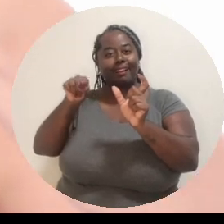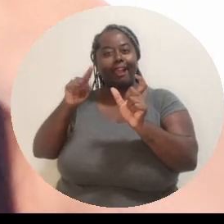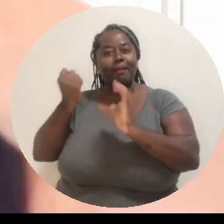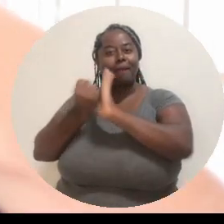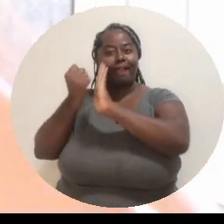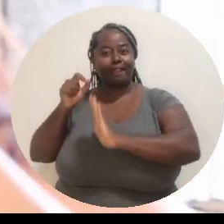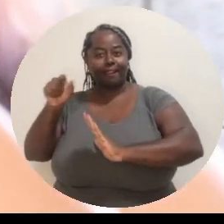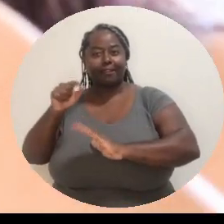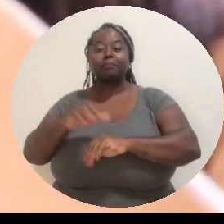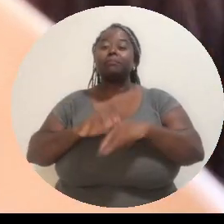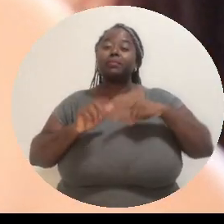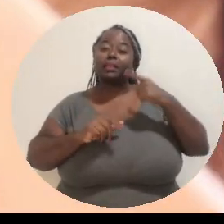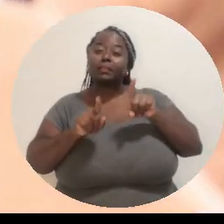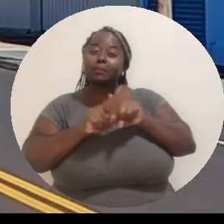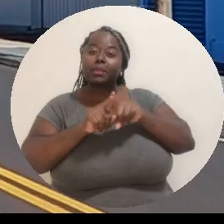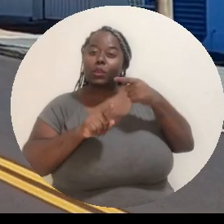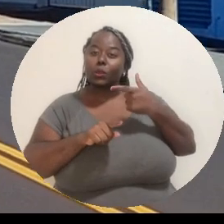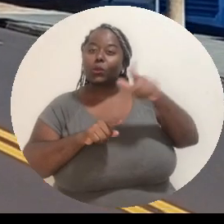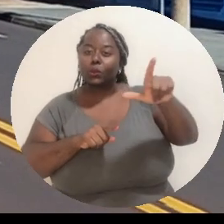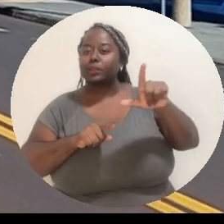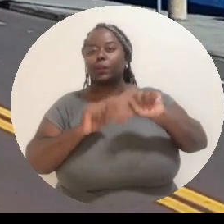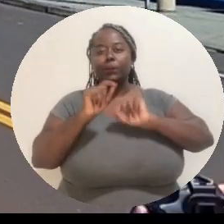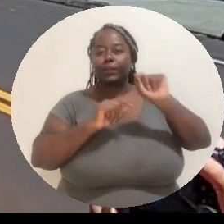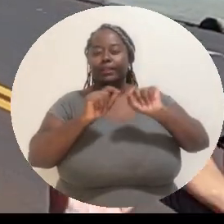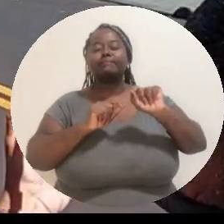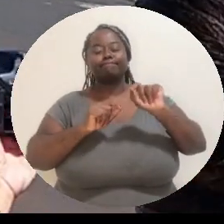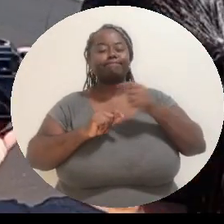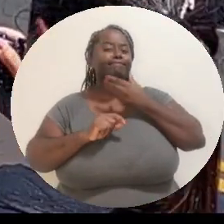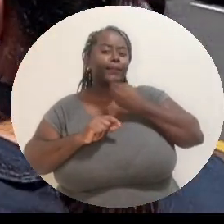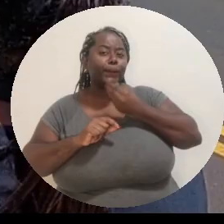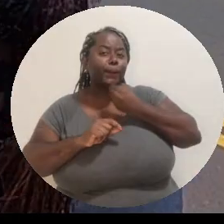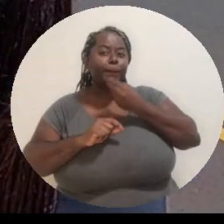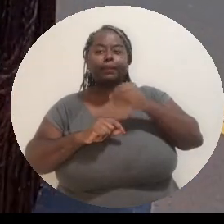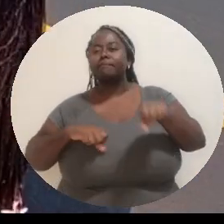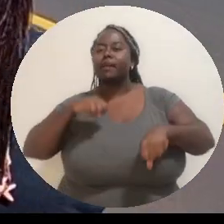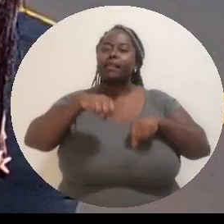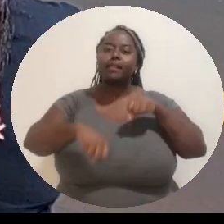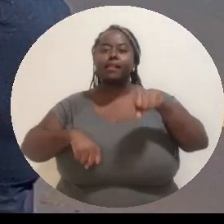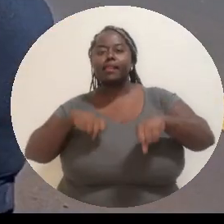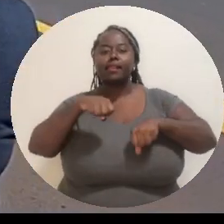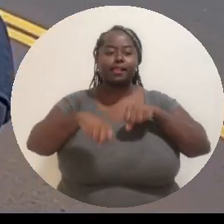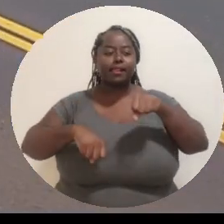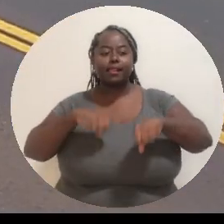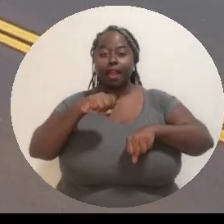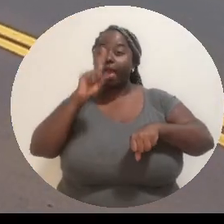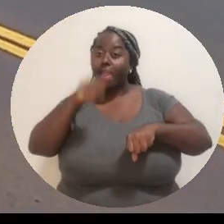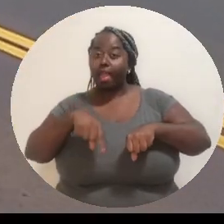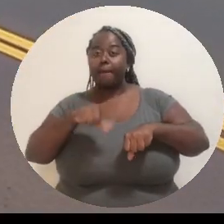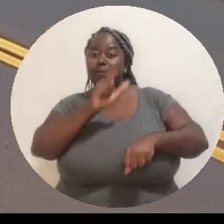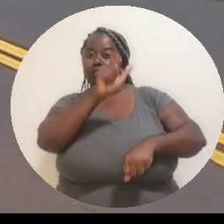que é uma cena onde um rapaz, né, na bicicleta, que a gente colocou aí como personagem,